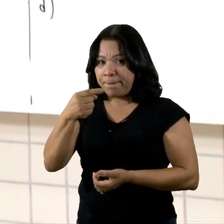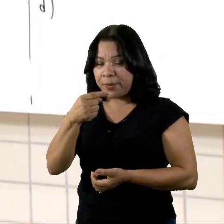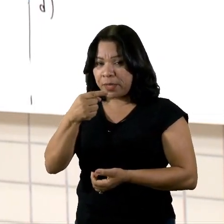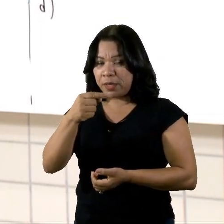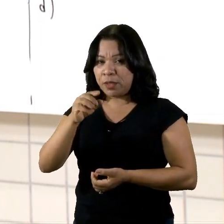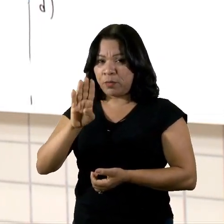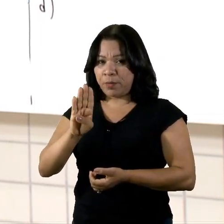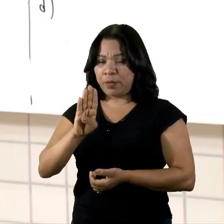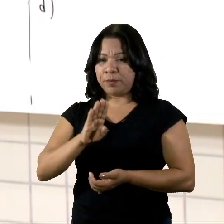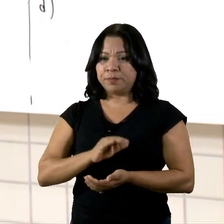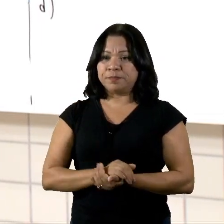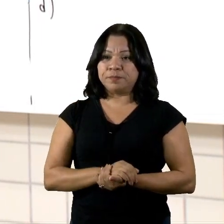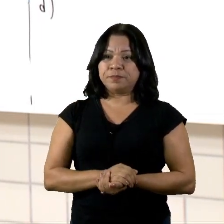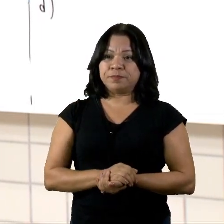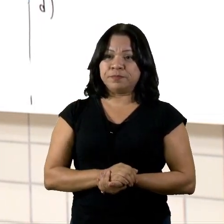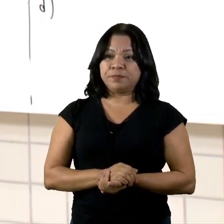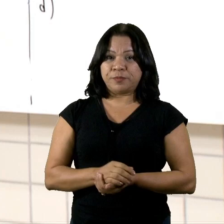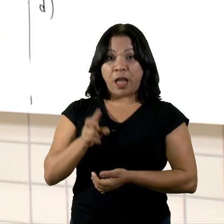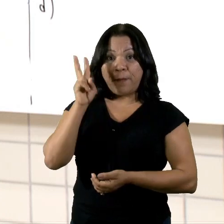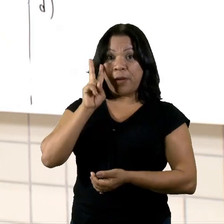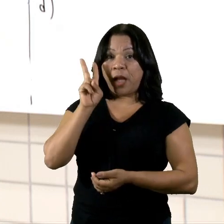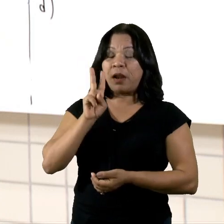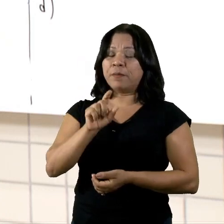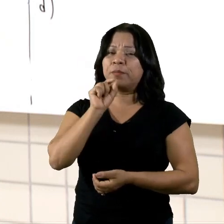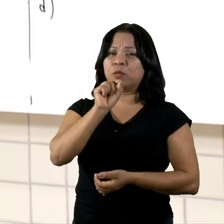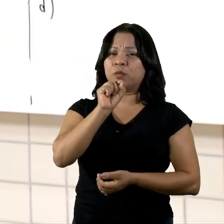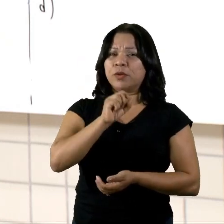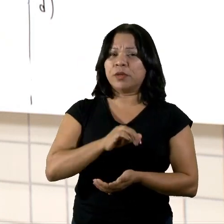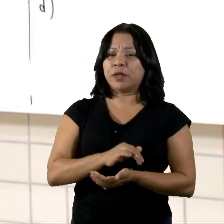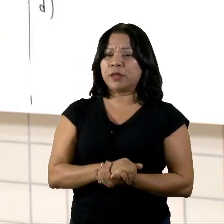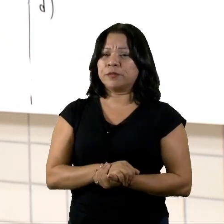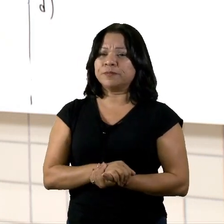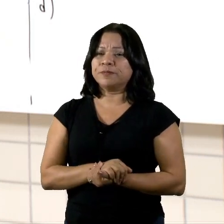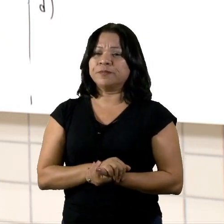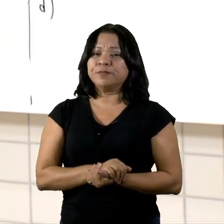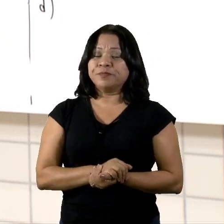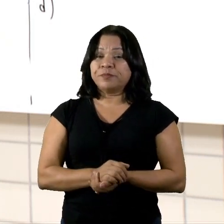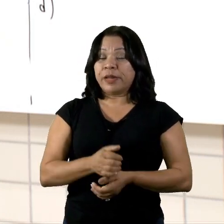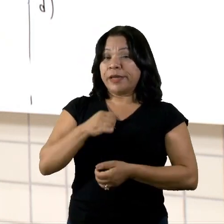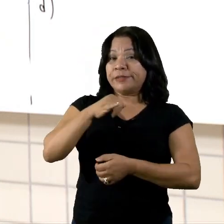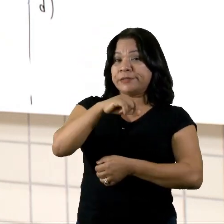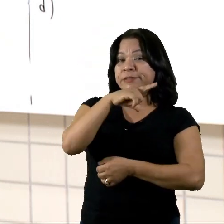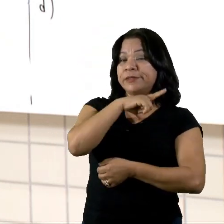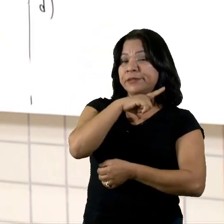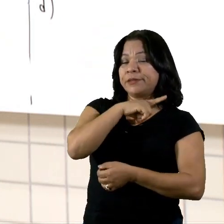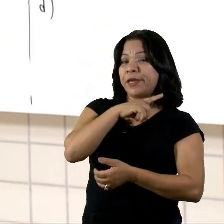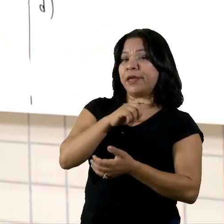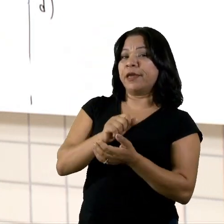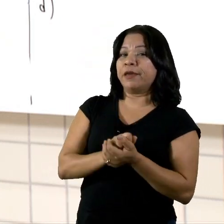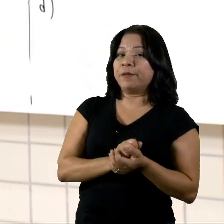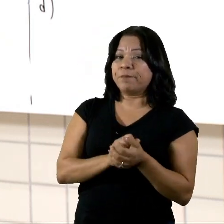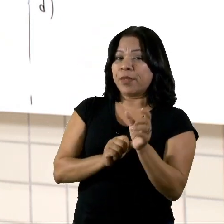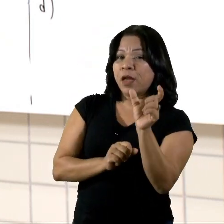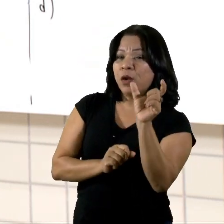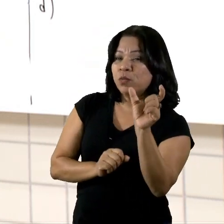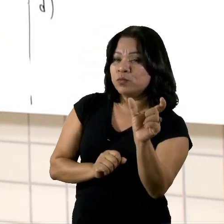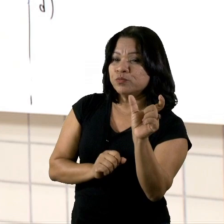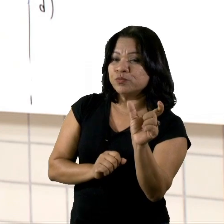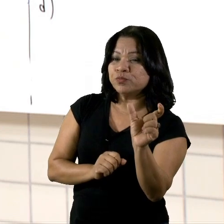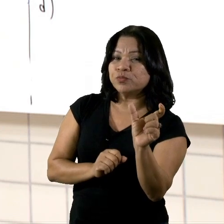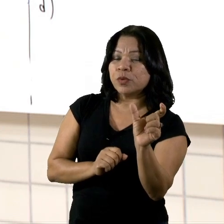que a gente precisa lembrá-los aqui é o seguinte: quando você tiver um termo, né, de uma expressão algébrica que